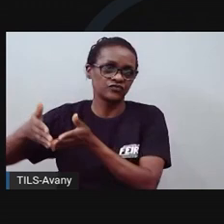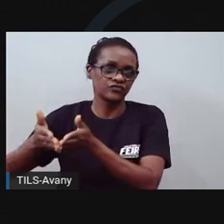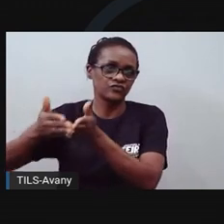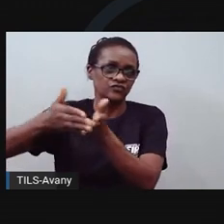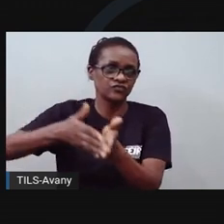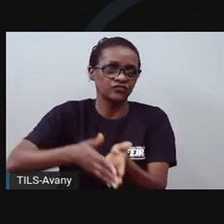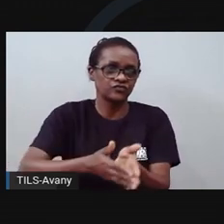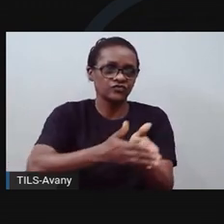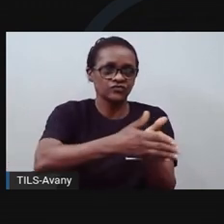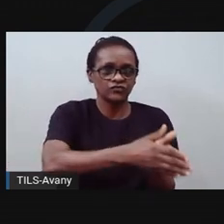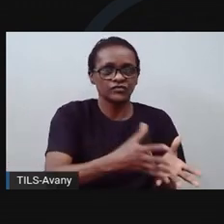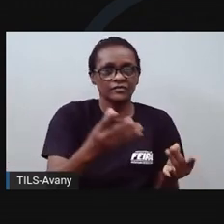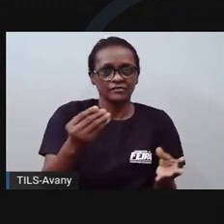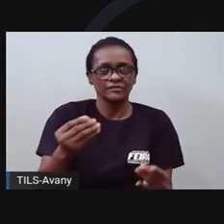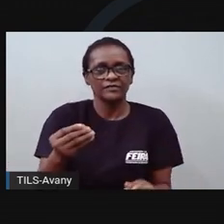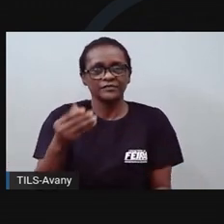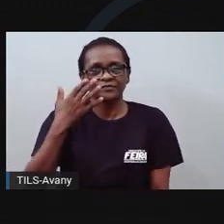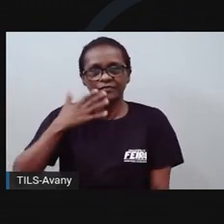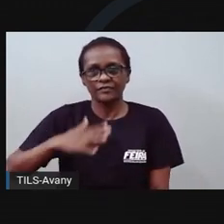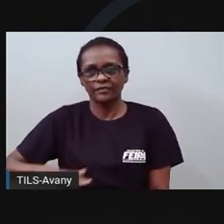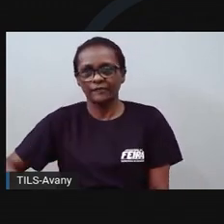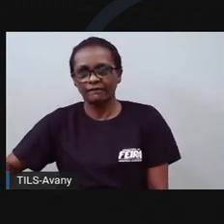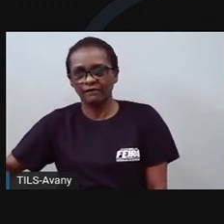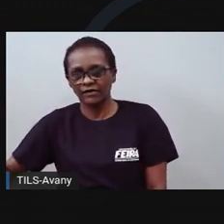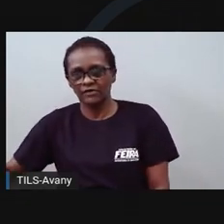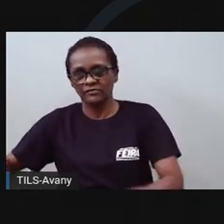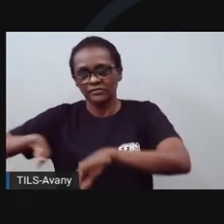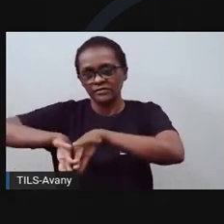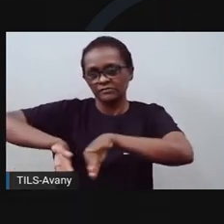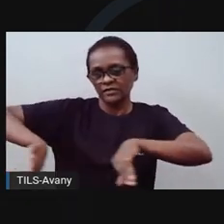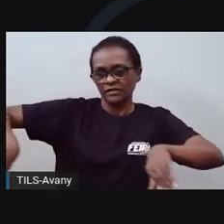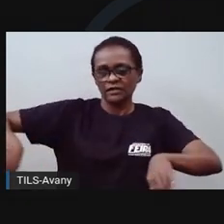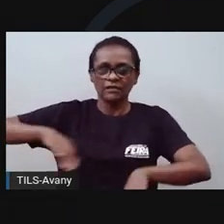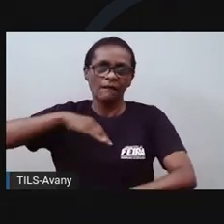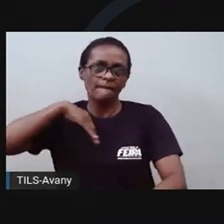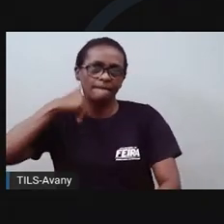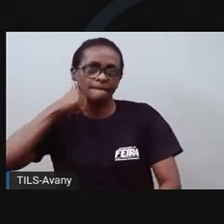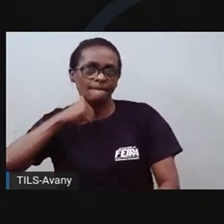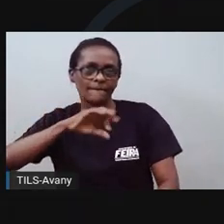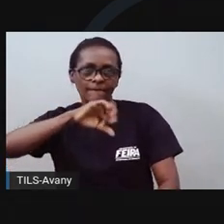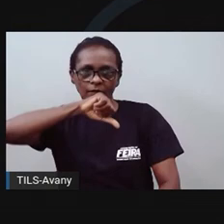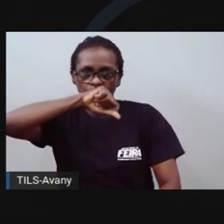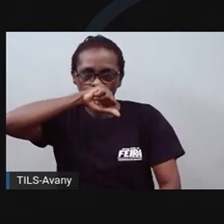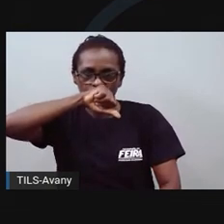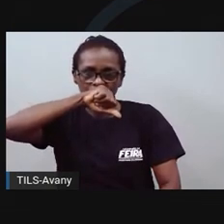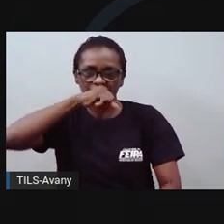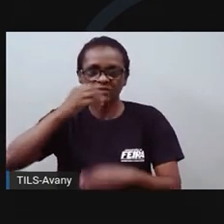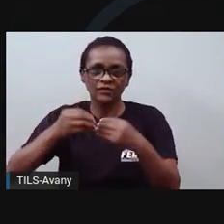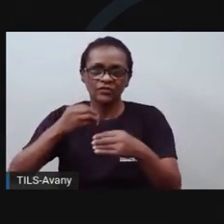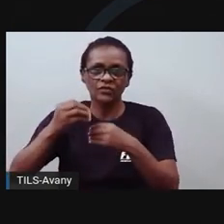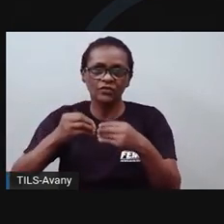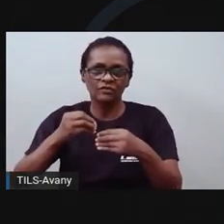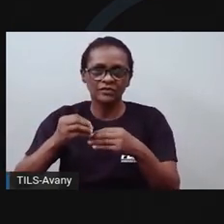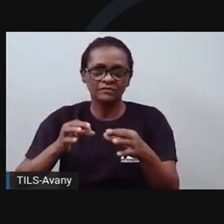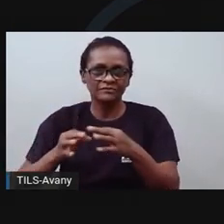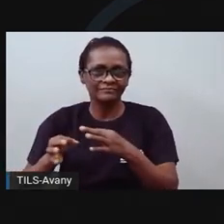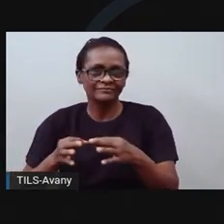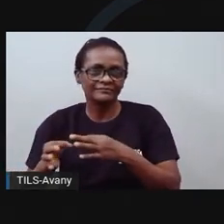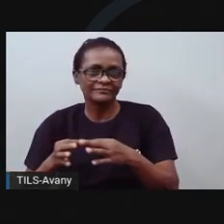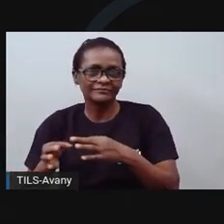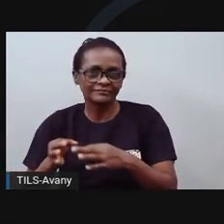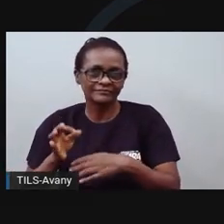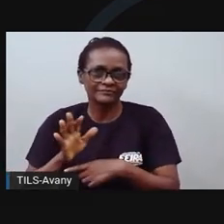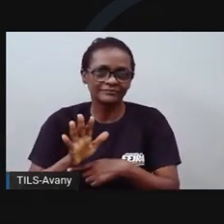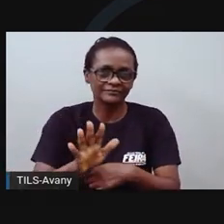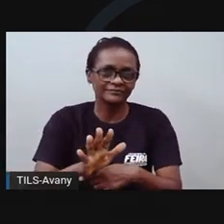As crianças nem sempre ficavam com suas mães. Então, suas mães usavam como forma de acalmar as crianças durante a viagem